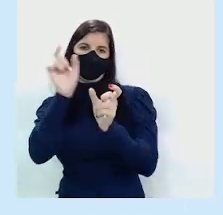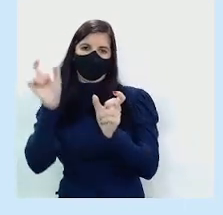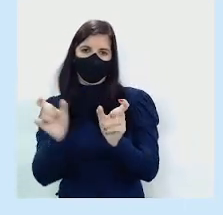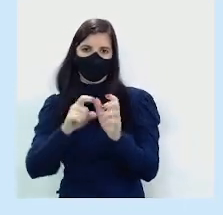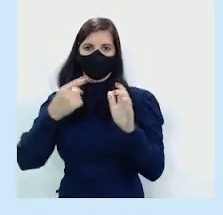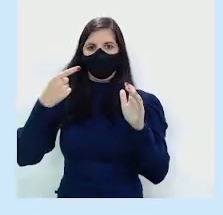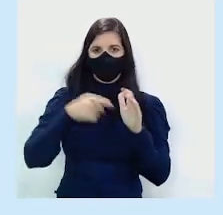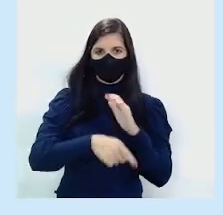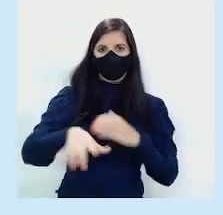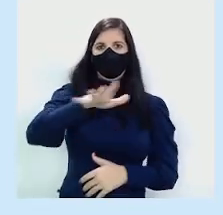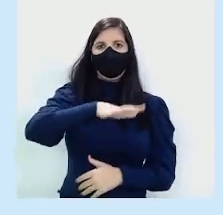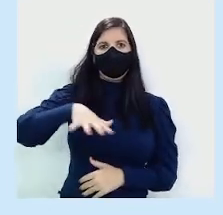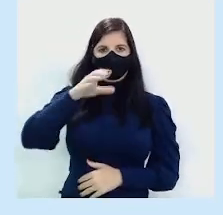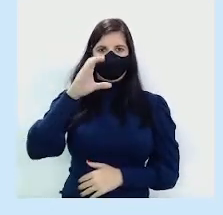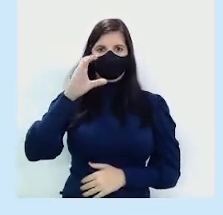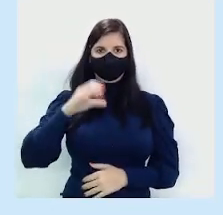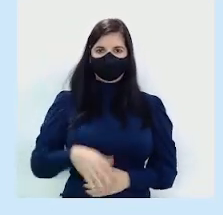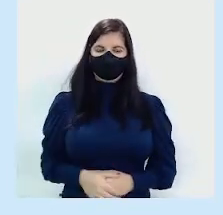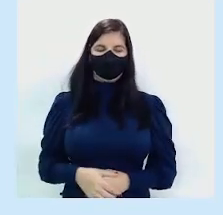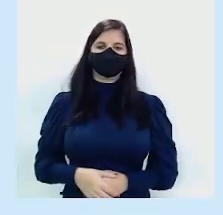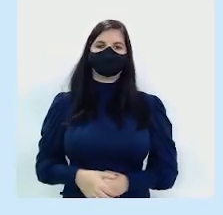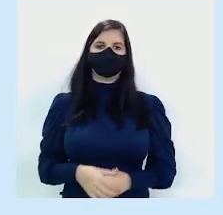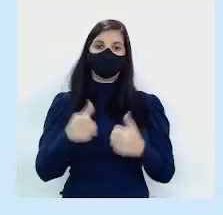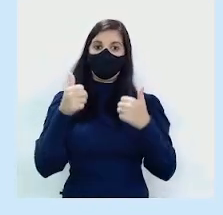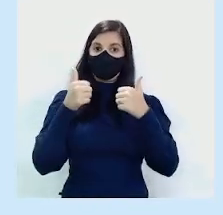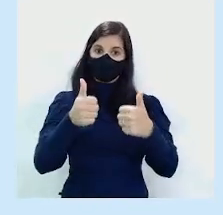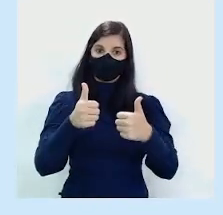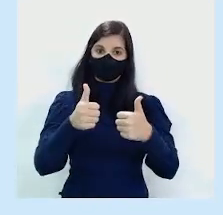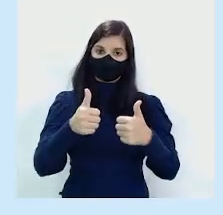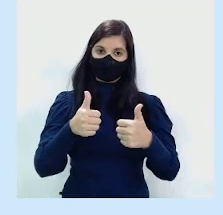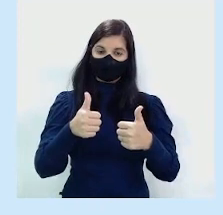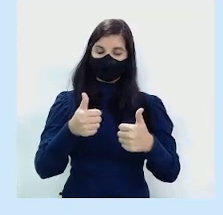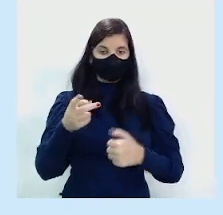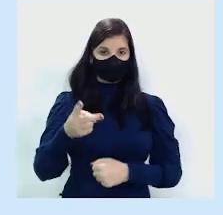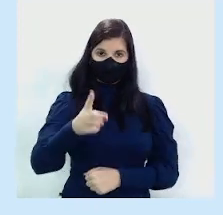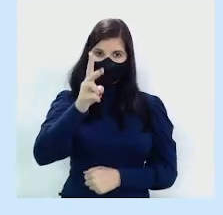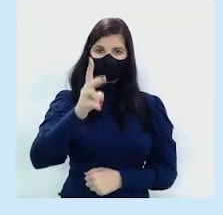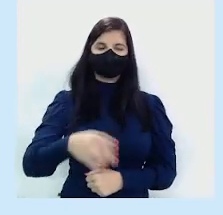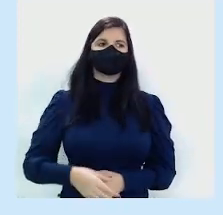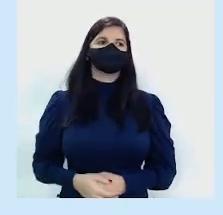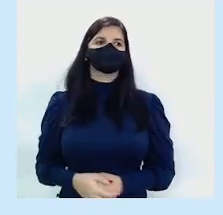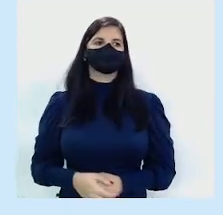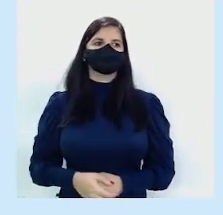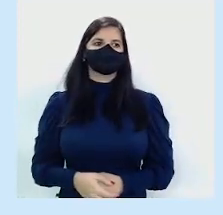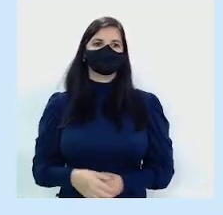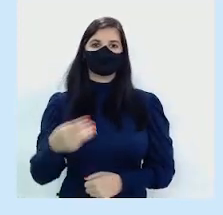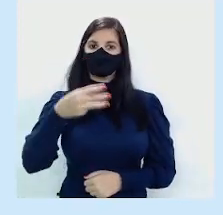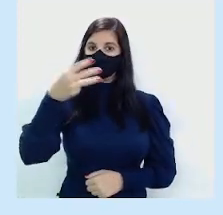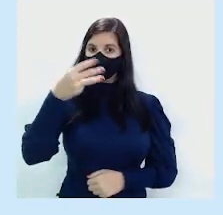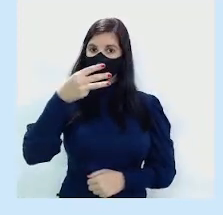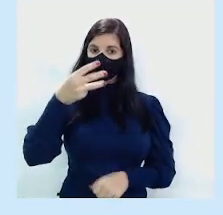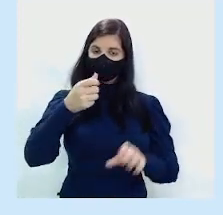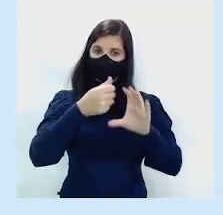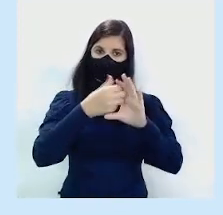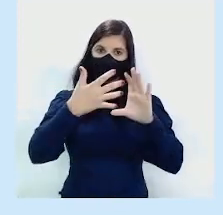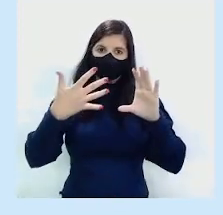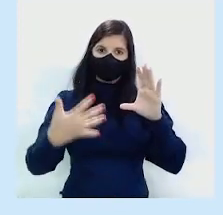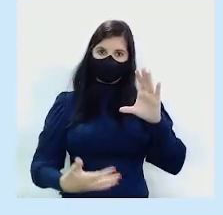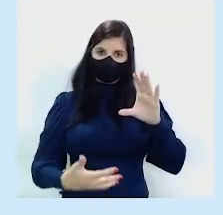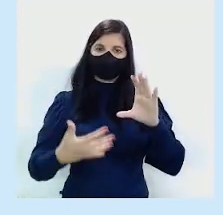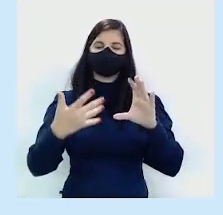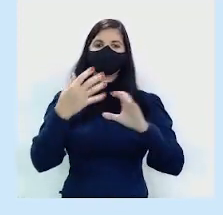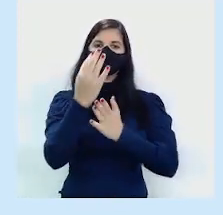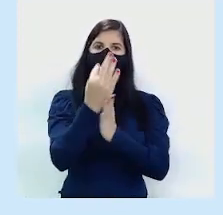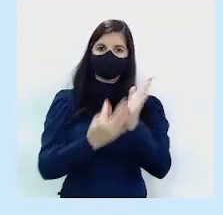mais da área dos cientistas, beleza? Vamos continuar. A terceira característica